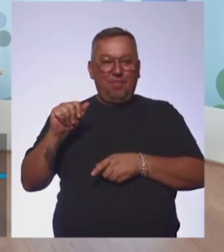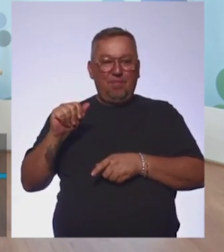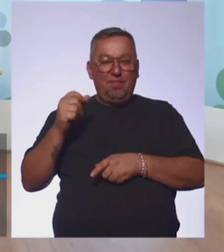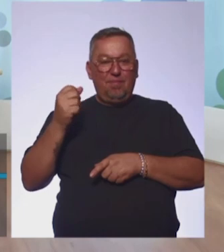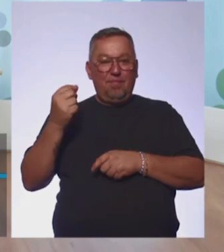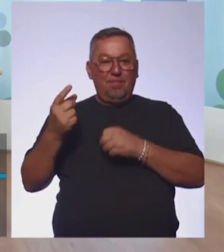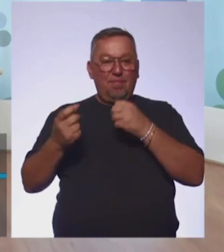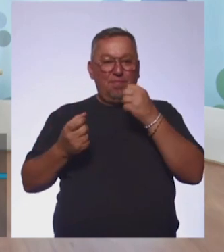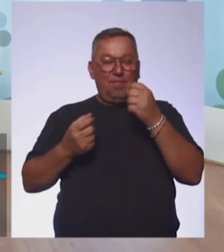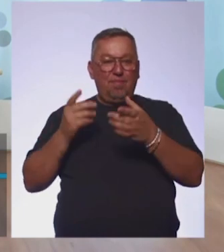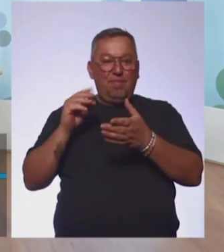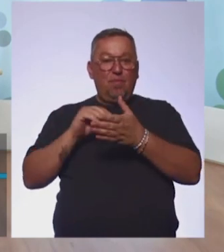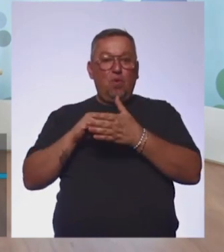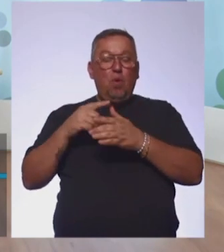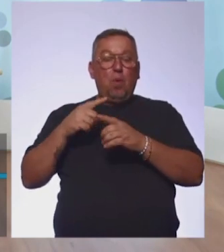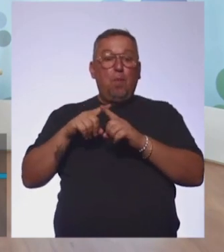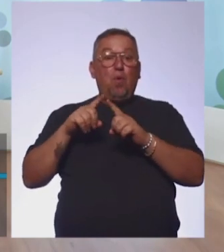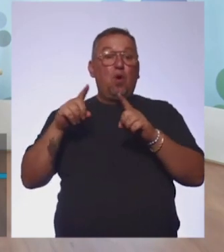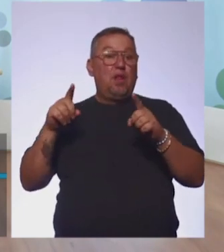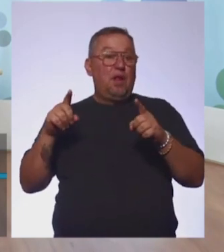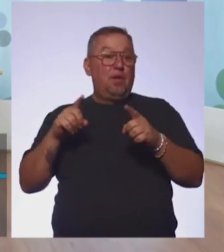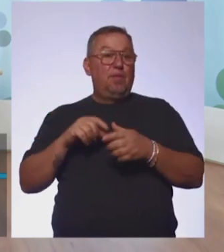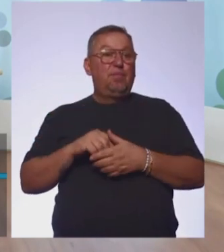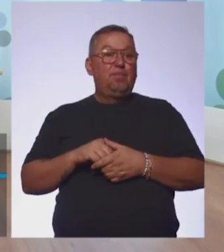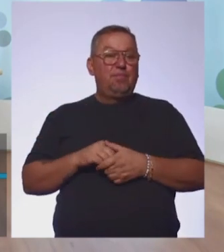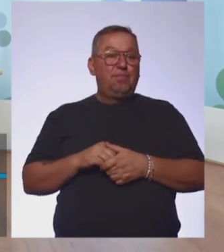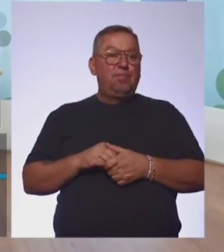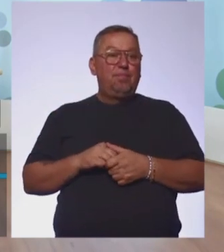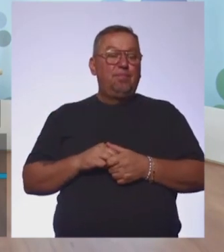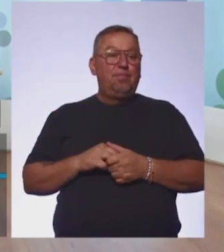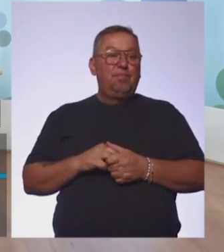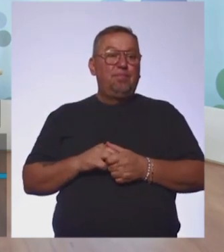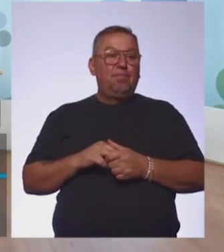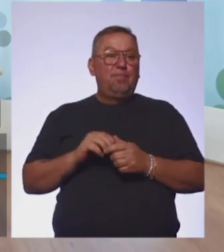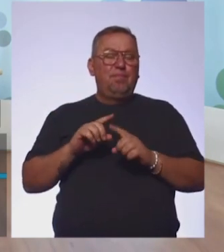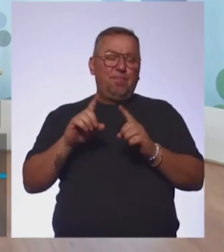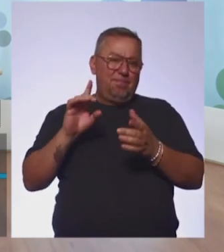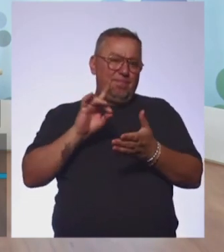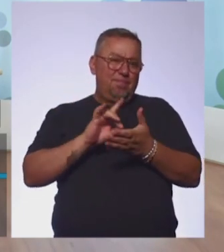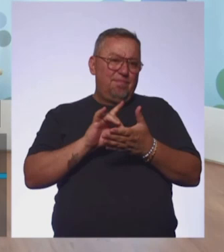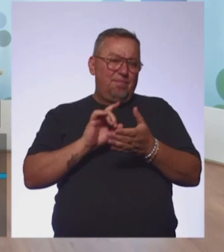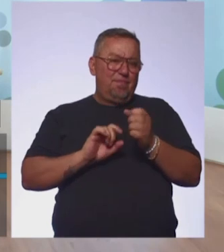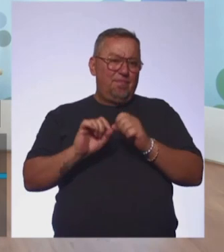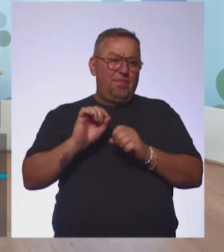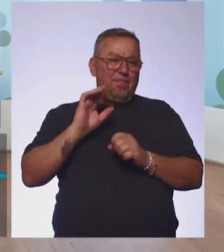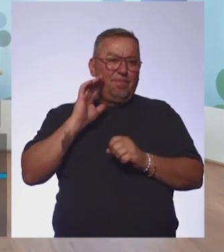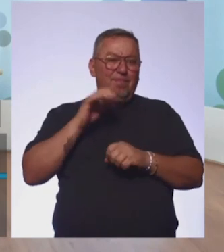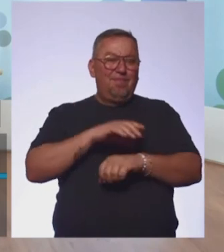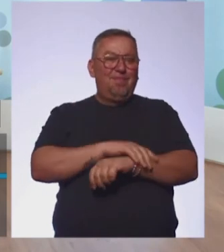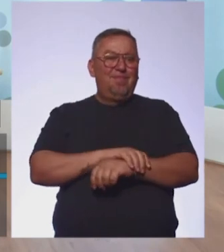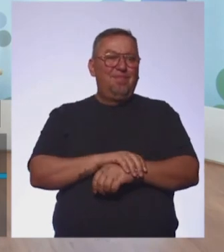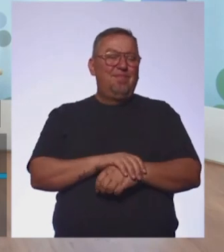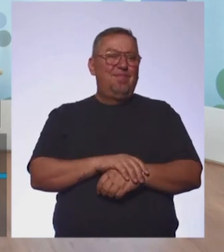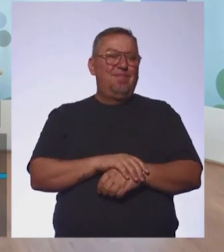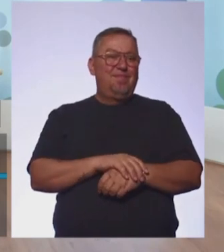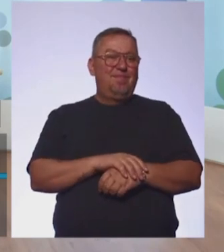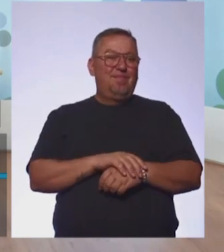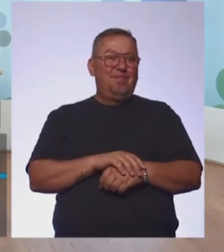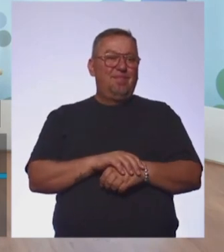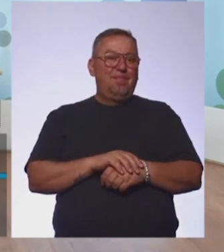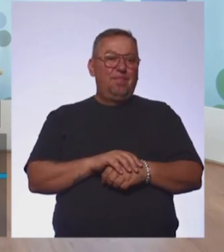Alguns, Deia, colocou portanto. Tá? Muitos colocaram portanto, na verdade. Pro Sueli para